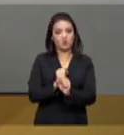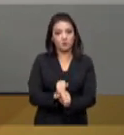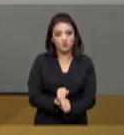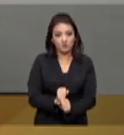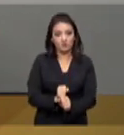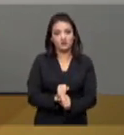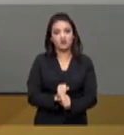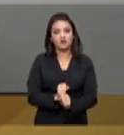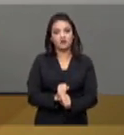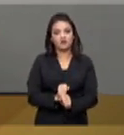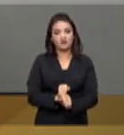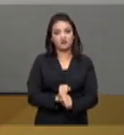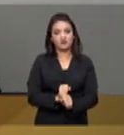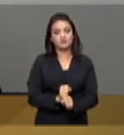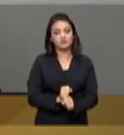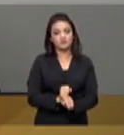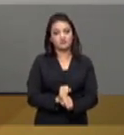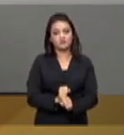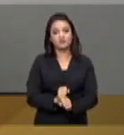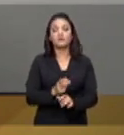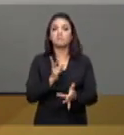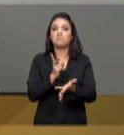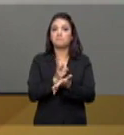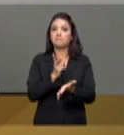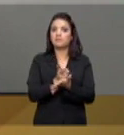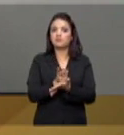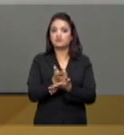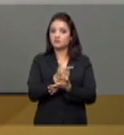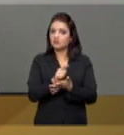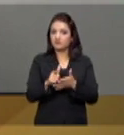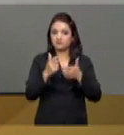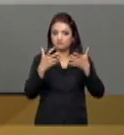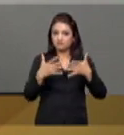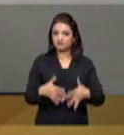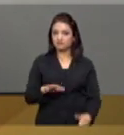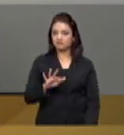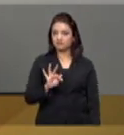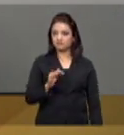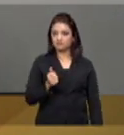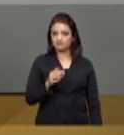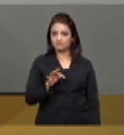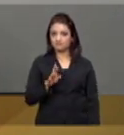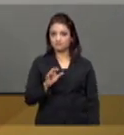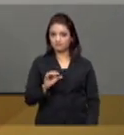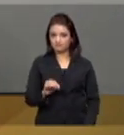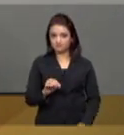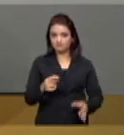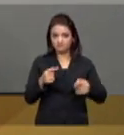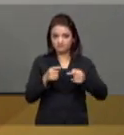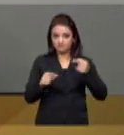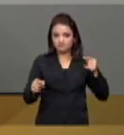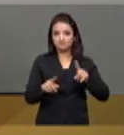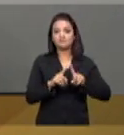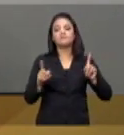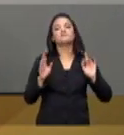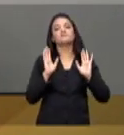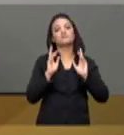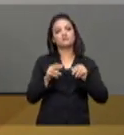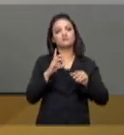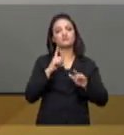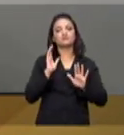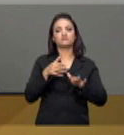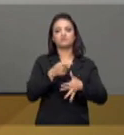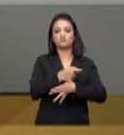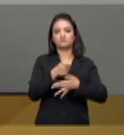exclua todo ele da definição de faturamento aproveitado, tal como se vem anotando na jurisprudência deste